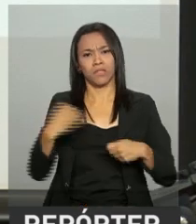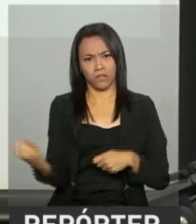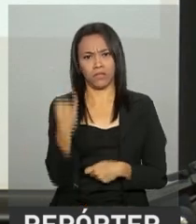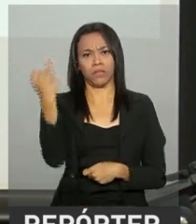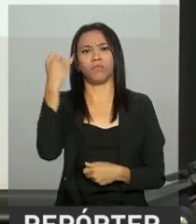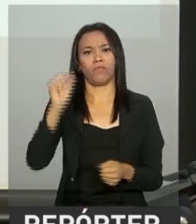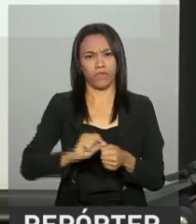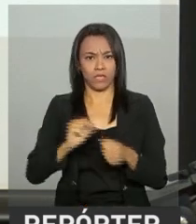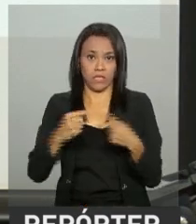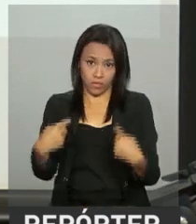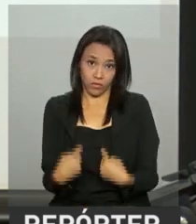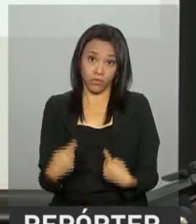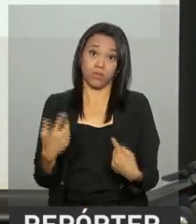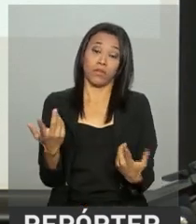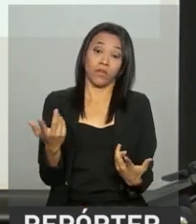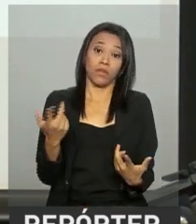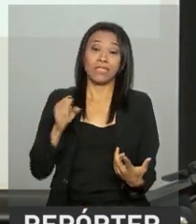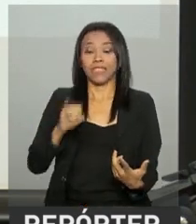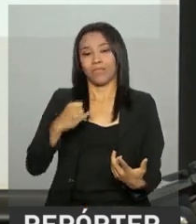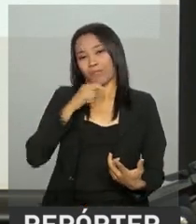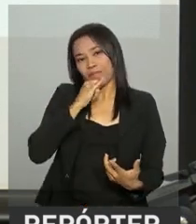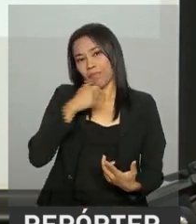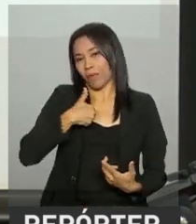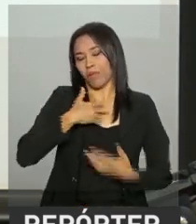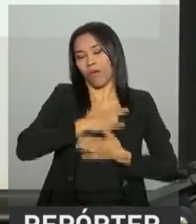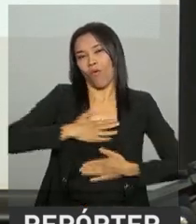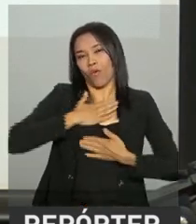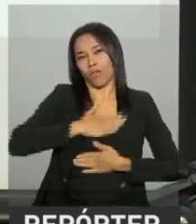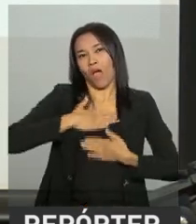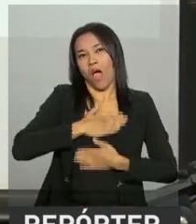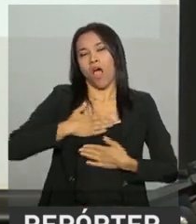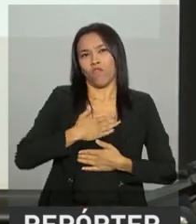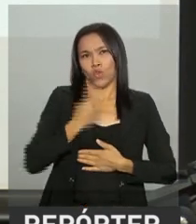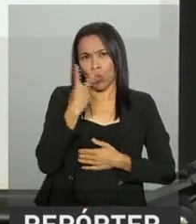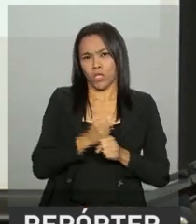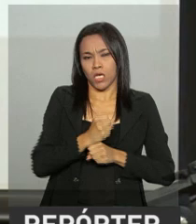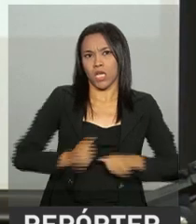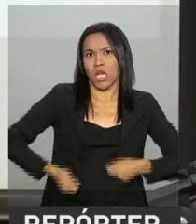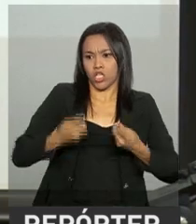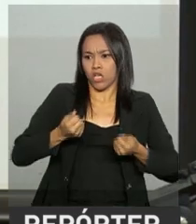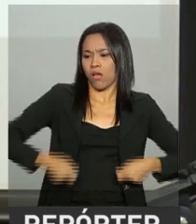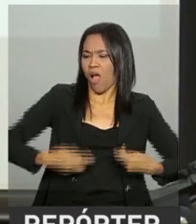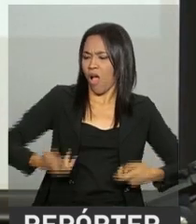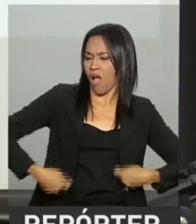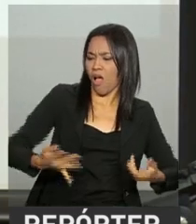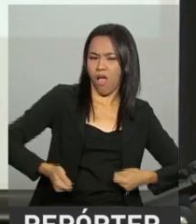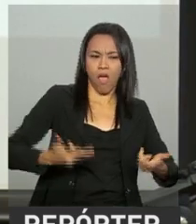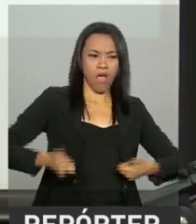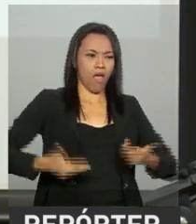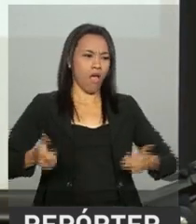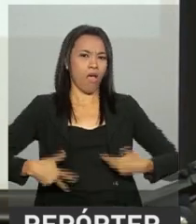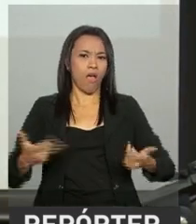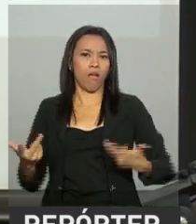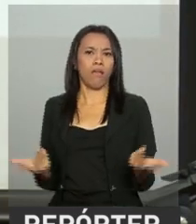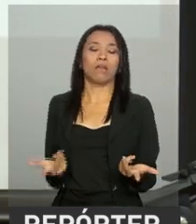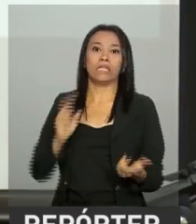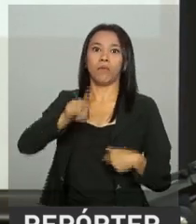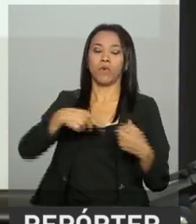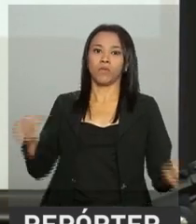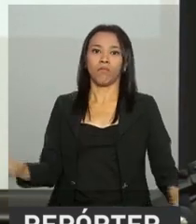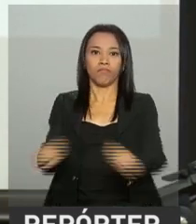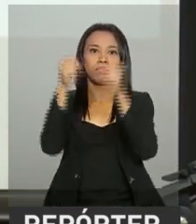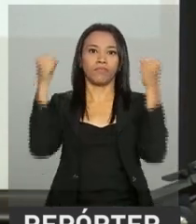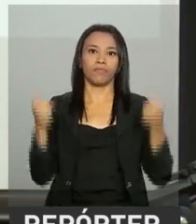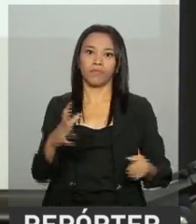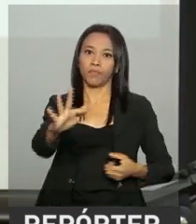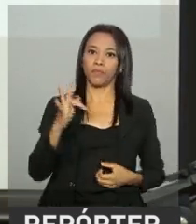mim. Seria extremamente confortável que nestes 2 anos eu gastasse ao máximo que pudesse e deixasse um desastre